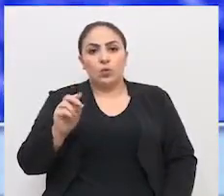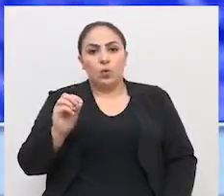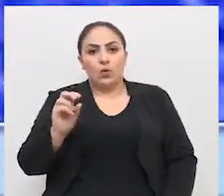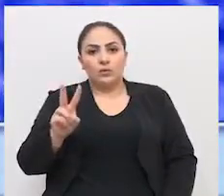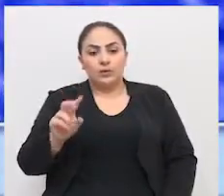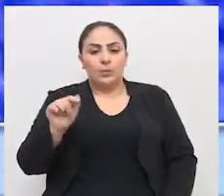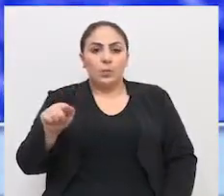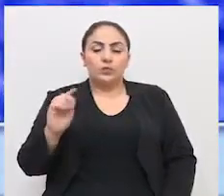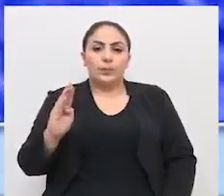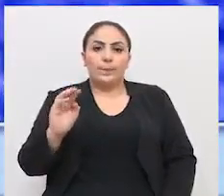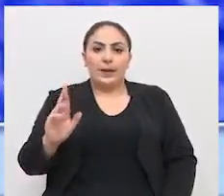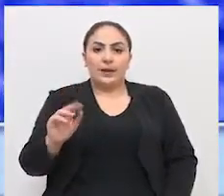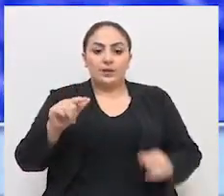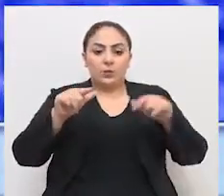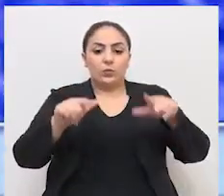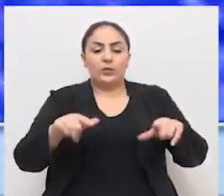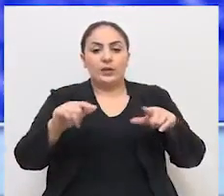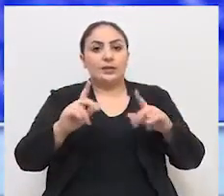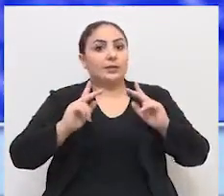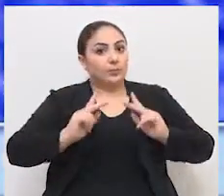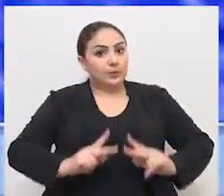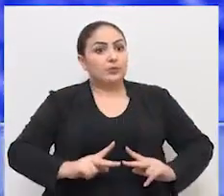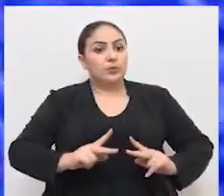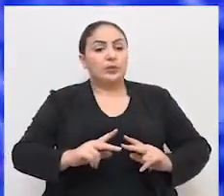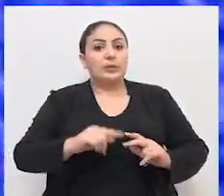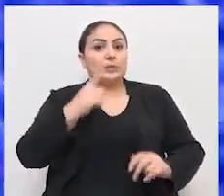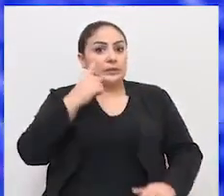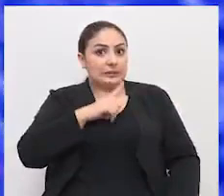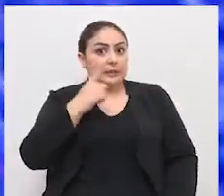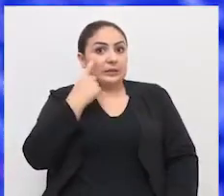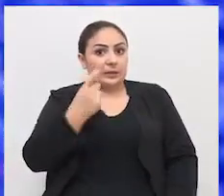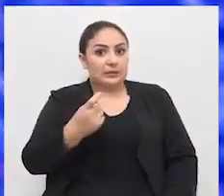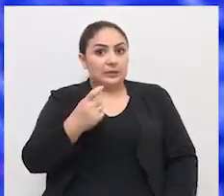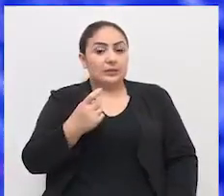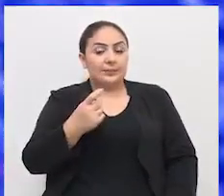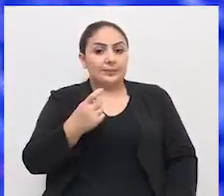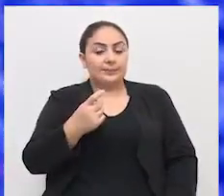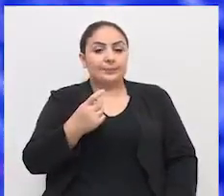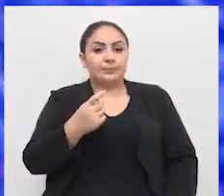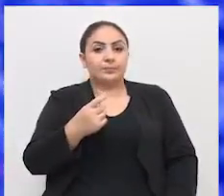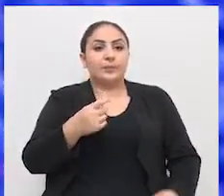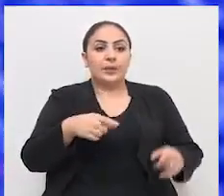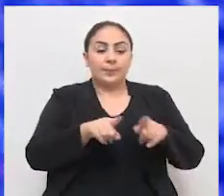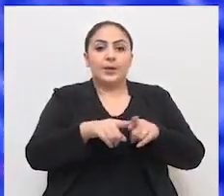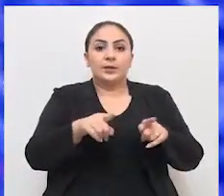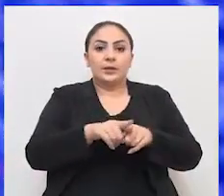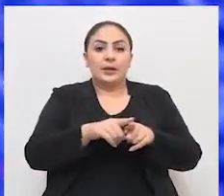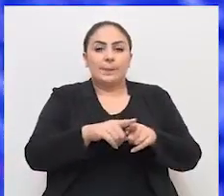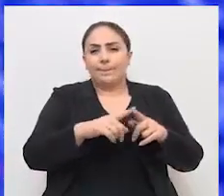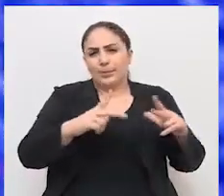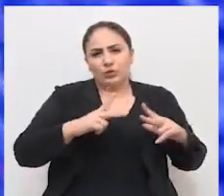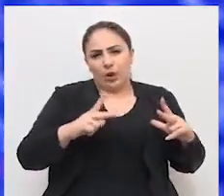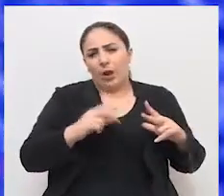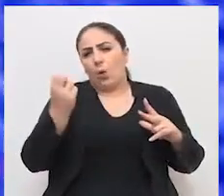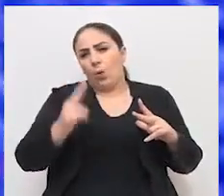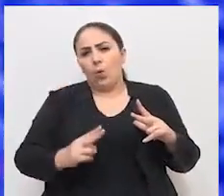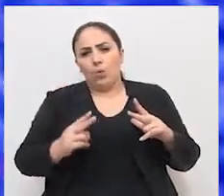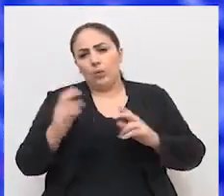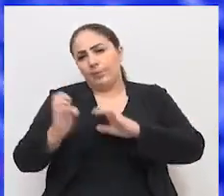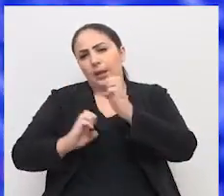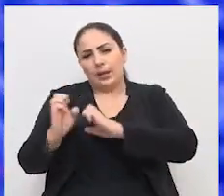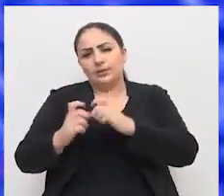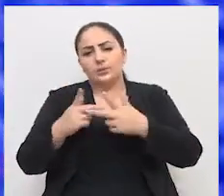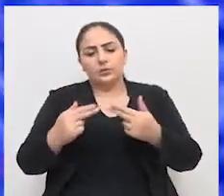www.selic.rs.gov.br, o local onde as pessoas interessadas, tanto físicas como jurídicas, e